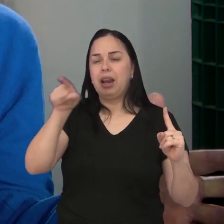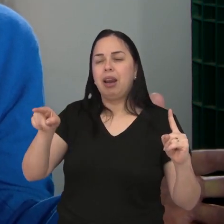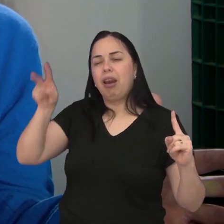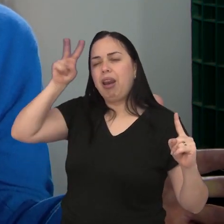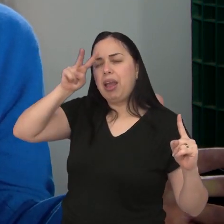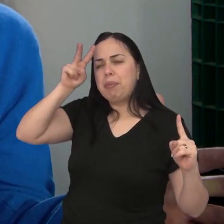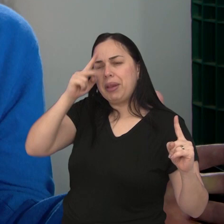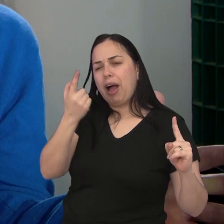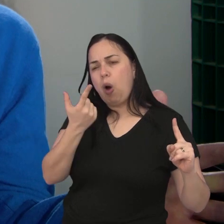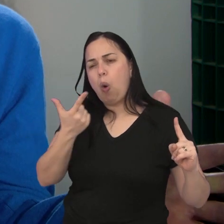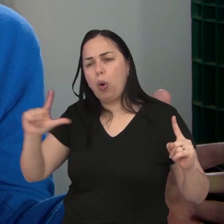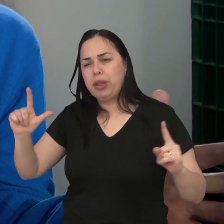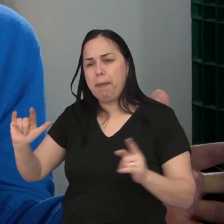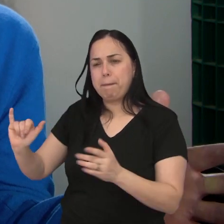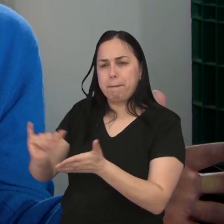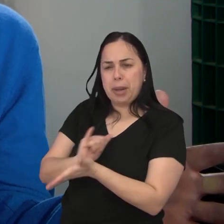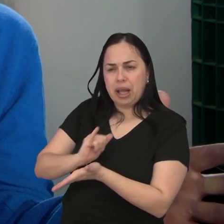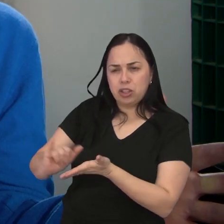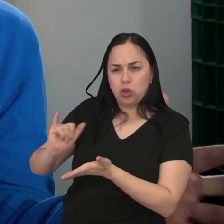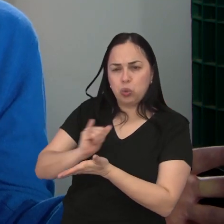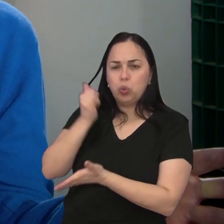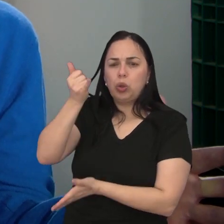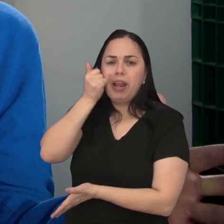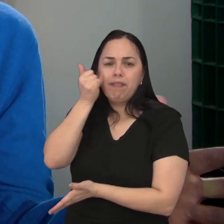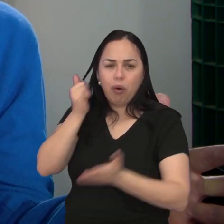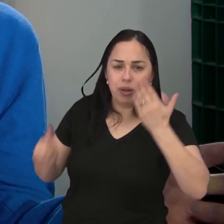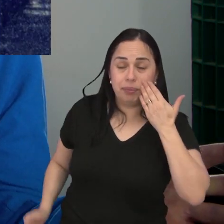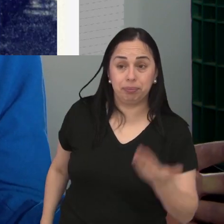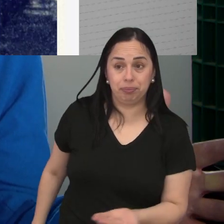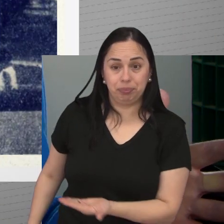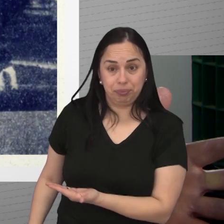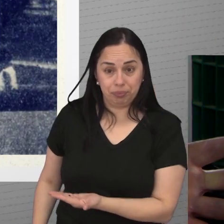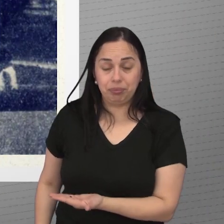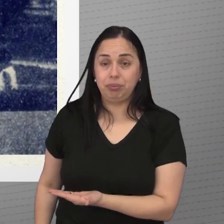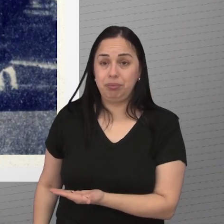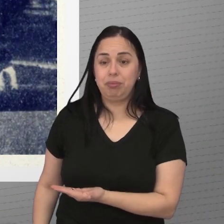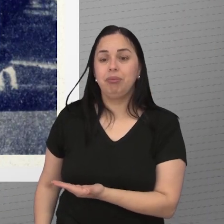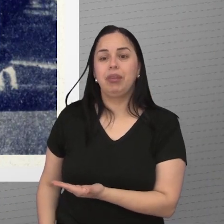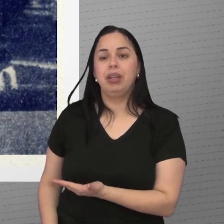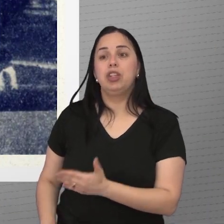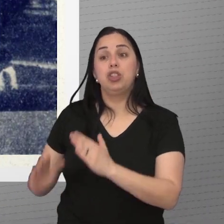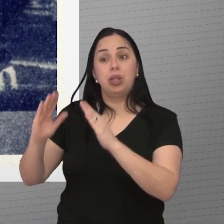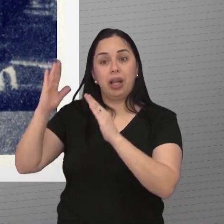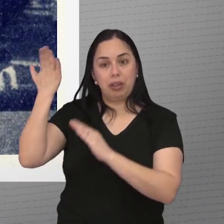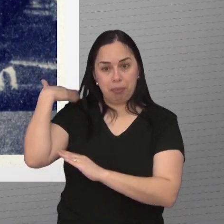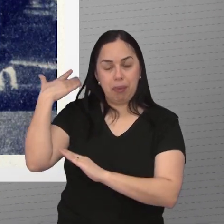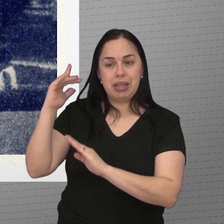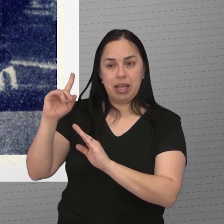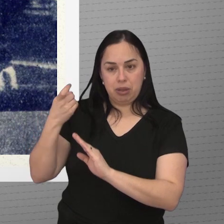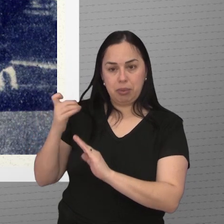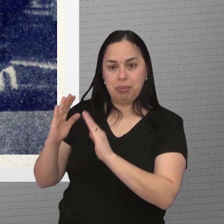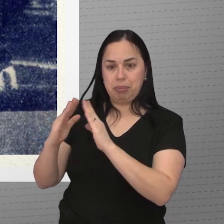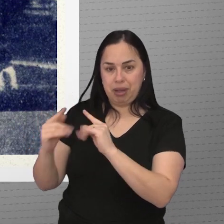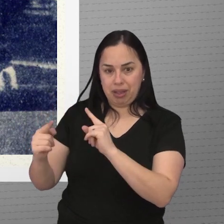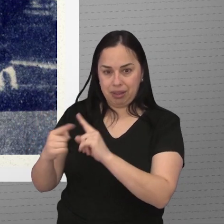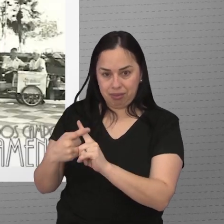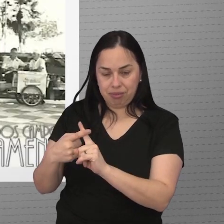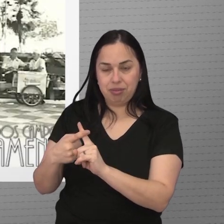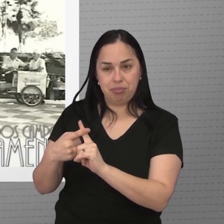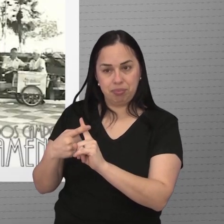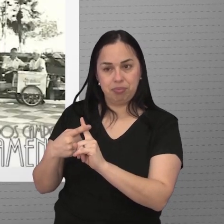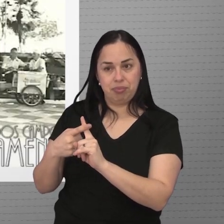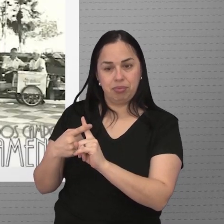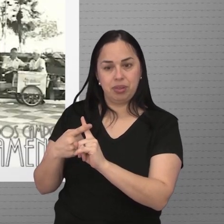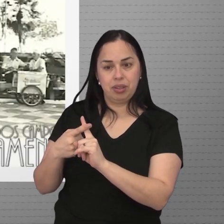Praça do Telefone ou Praça da Preguiça. Hoje eu não sei nem como que está, mas tinha uma igreja lá, era